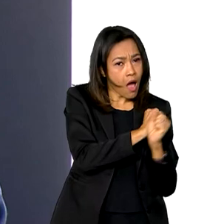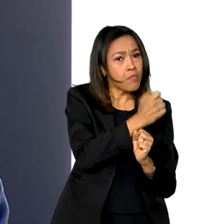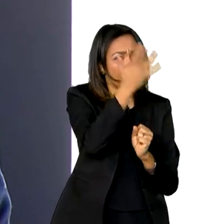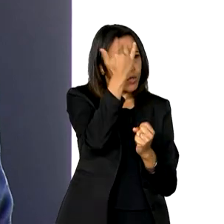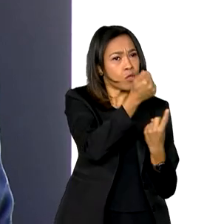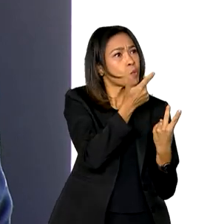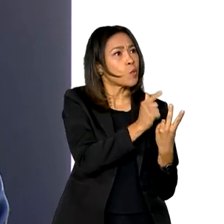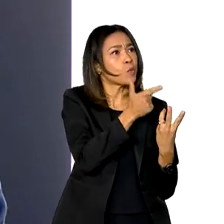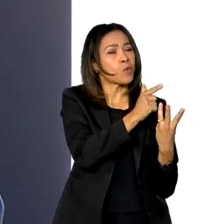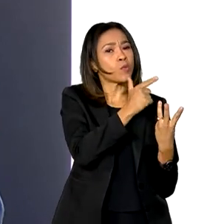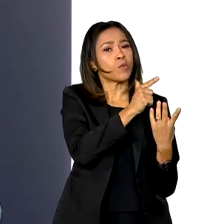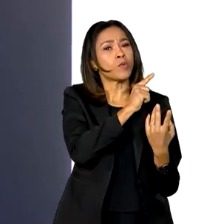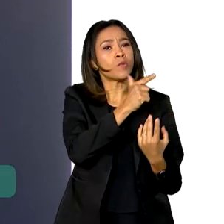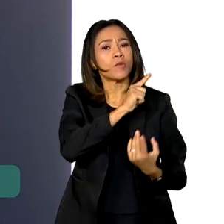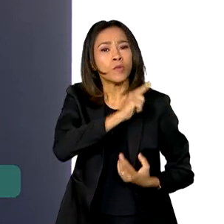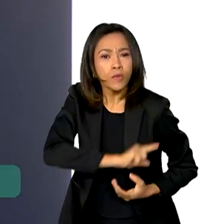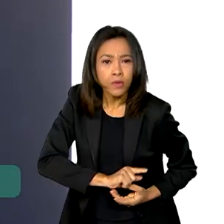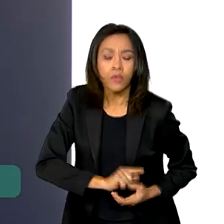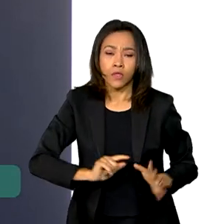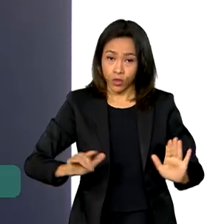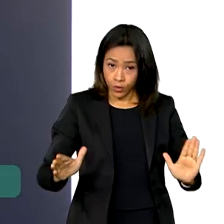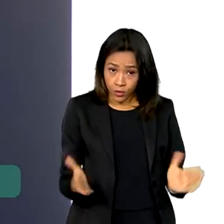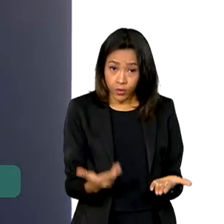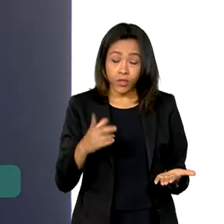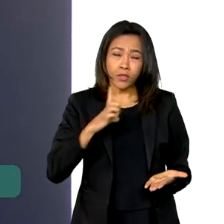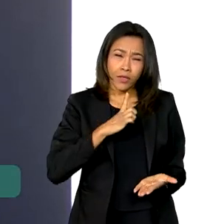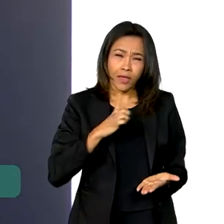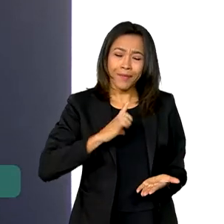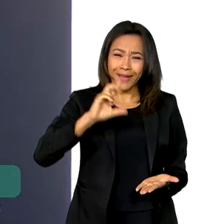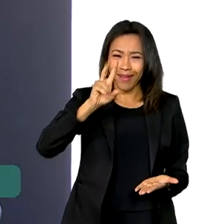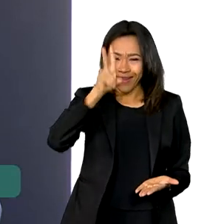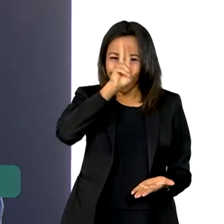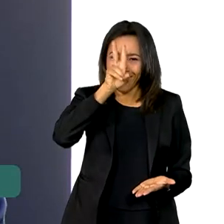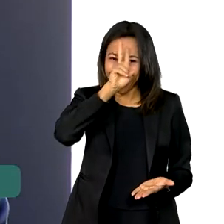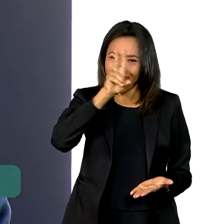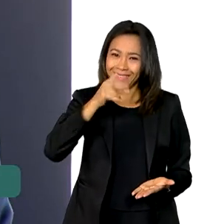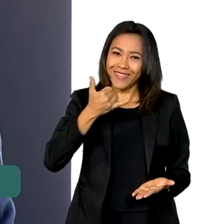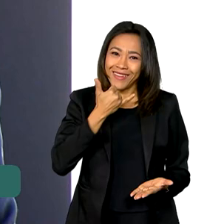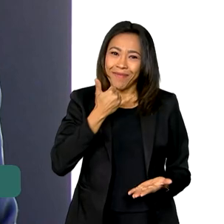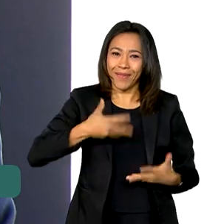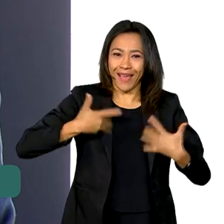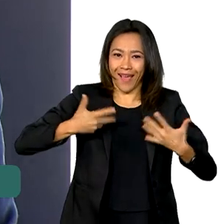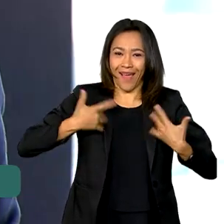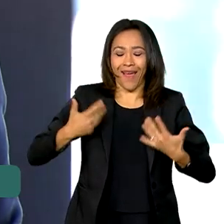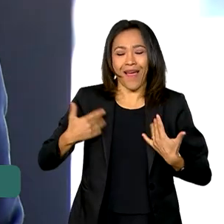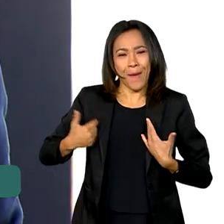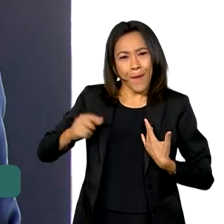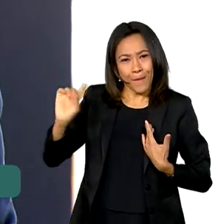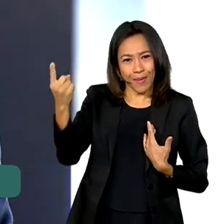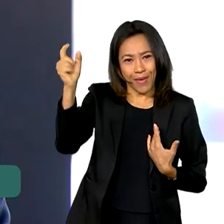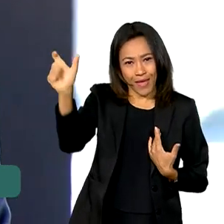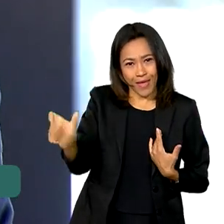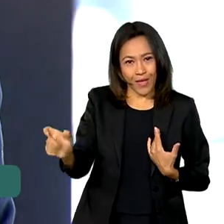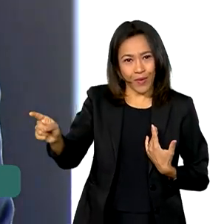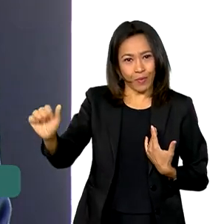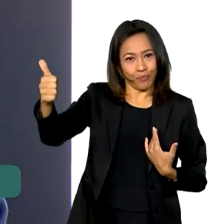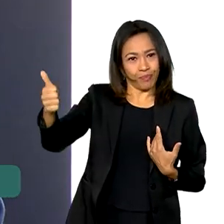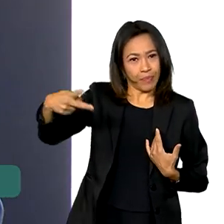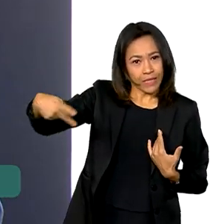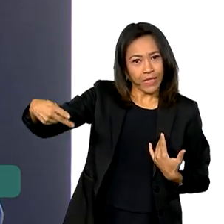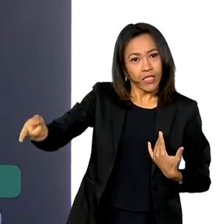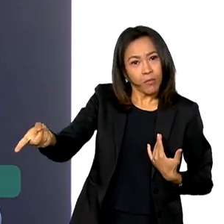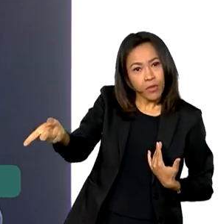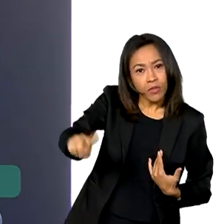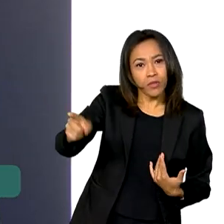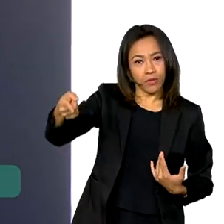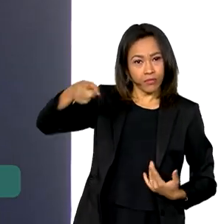protagonistas, e a gente tem a alegria aqui de contar com o primeiro presidente, que é o João Batista, com o Andrew, que me antecedeu, e